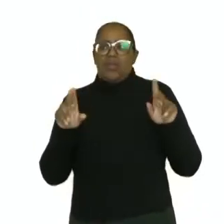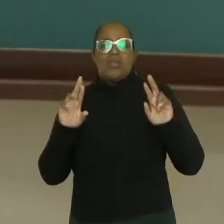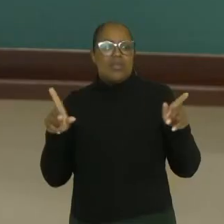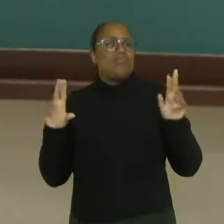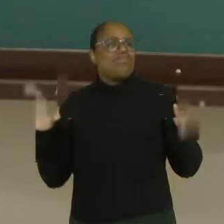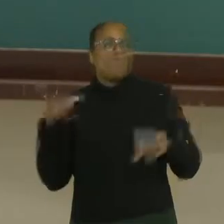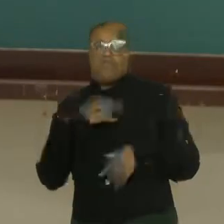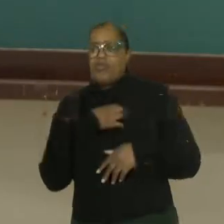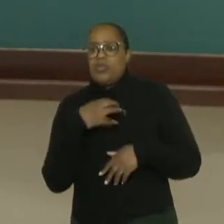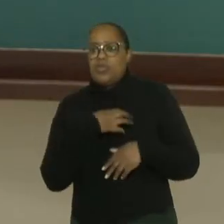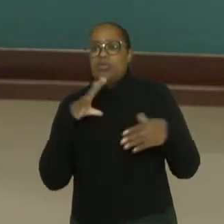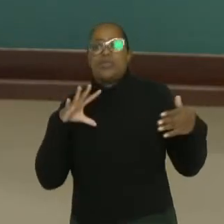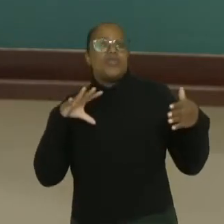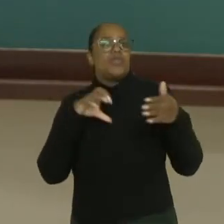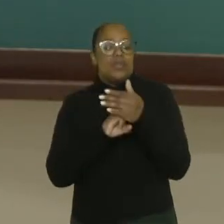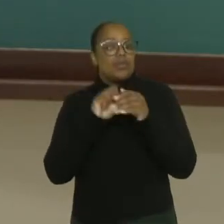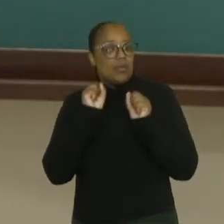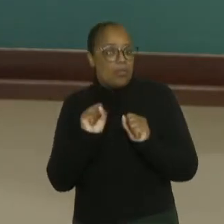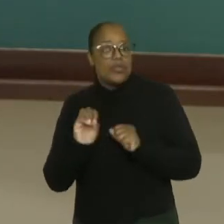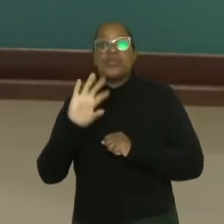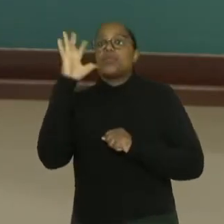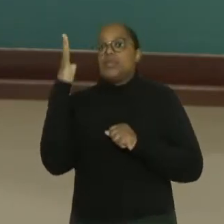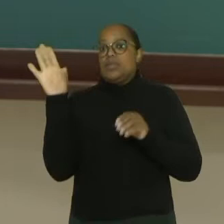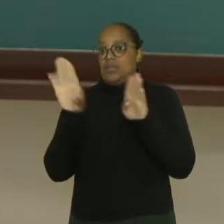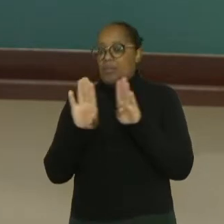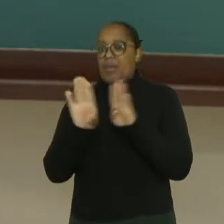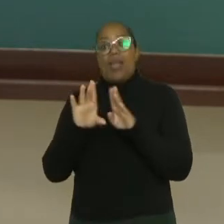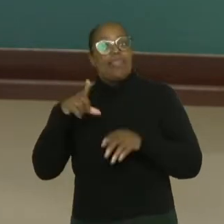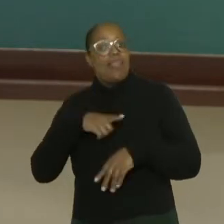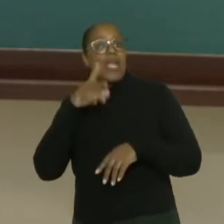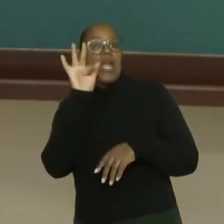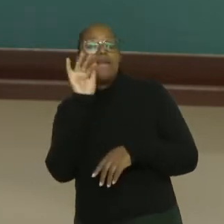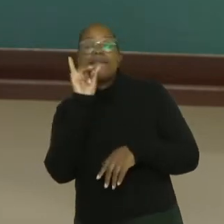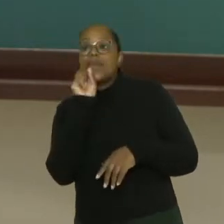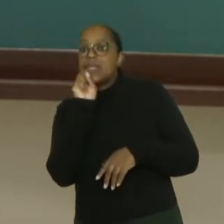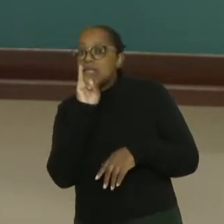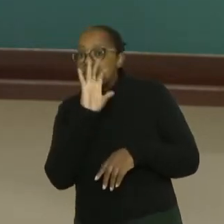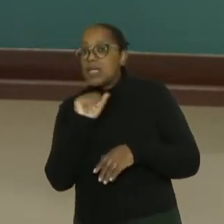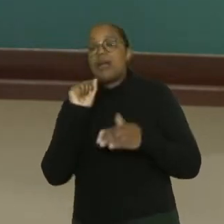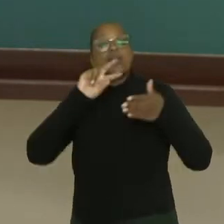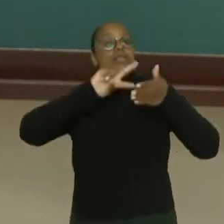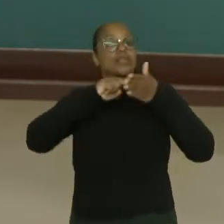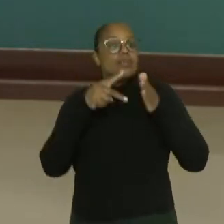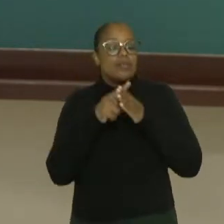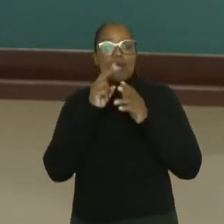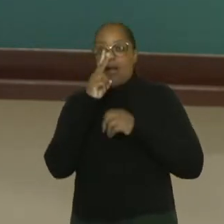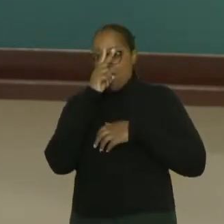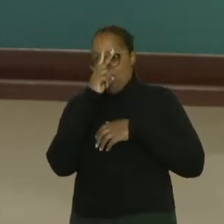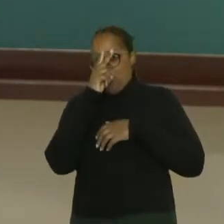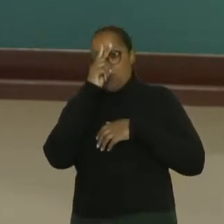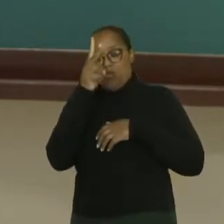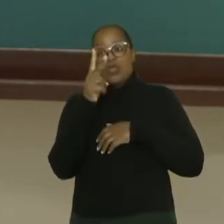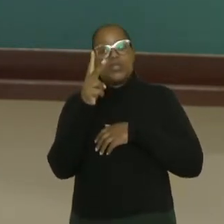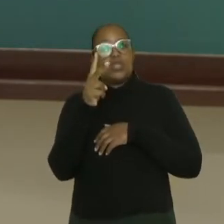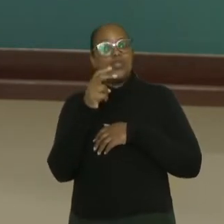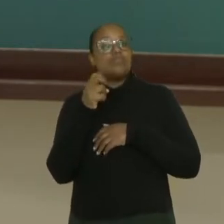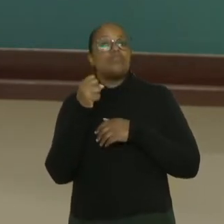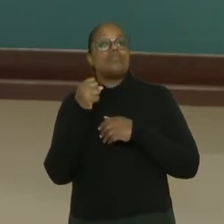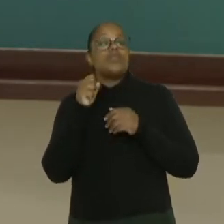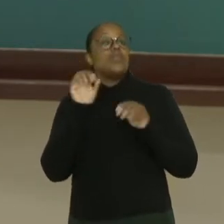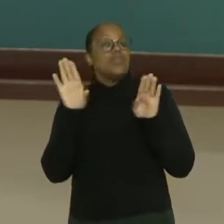através de violência física, né, da força. Ela vai aparecer de outras maneiras.